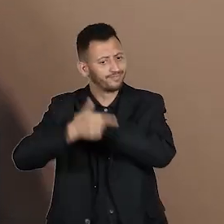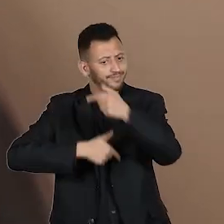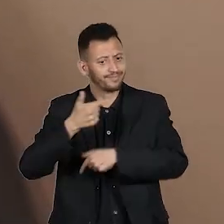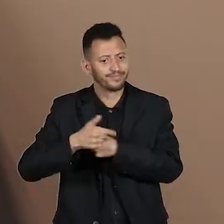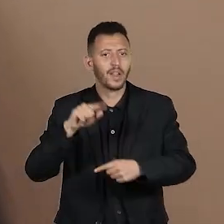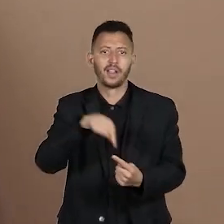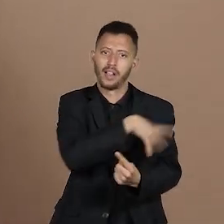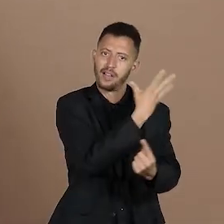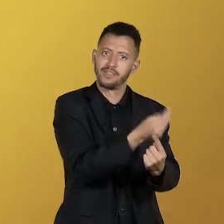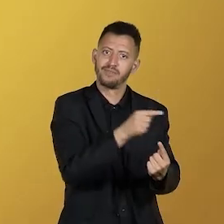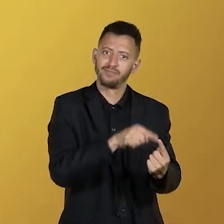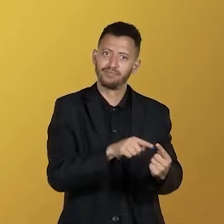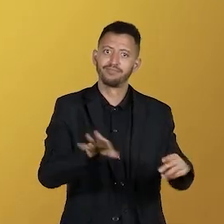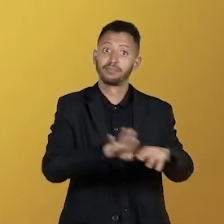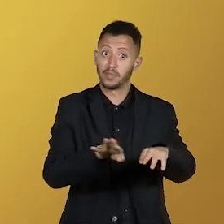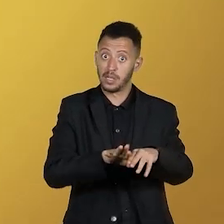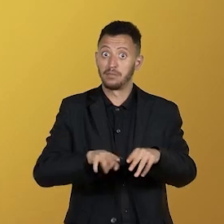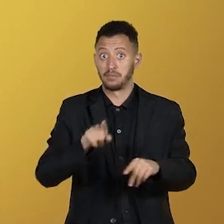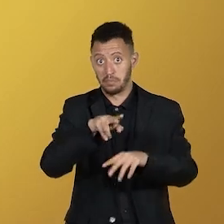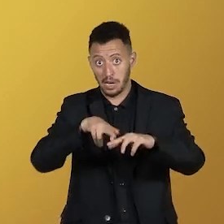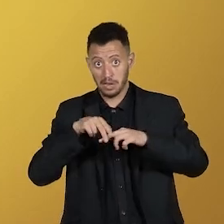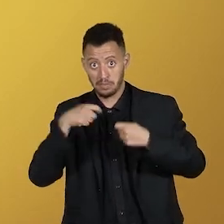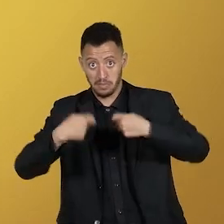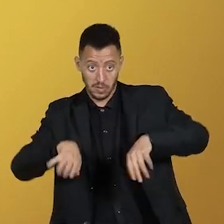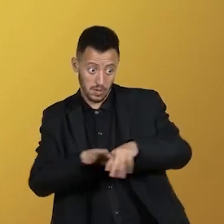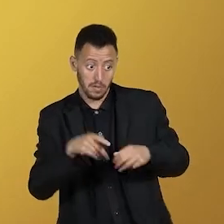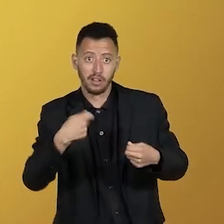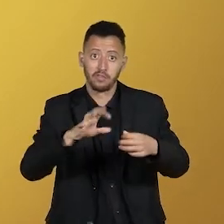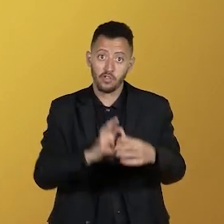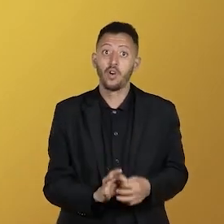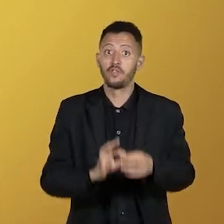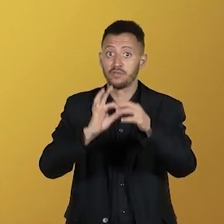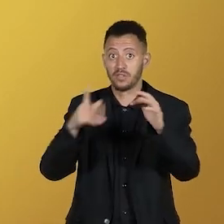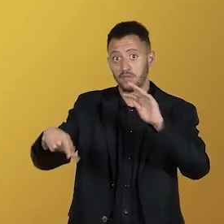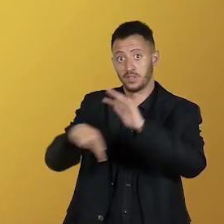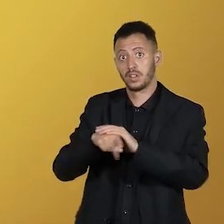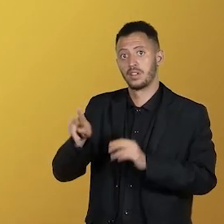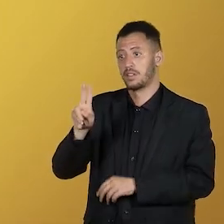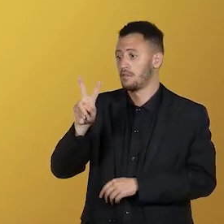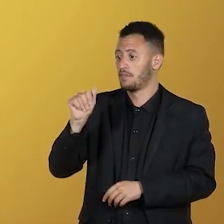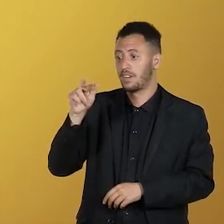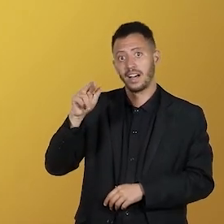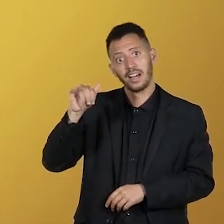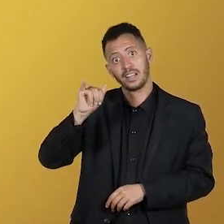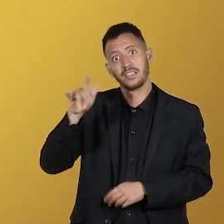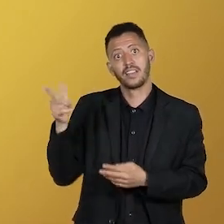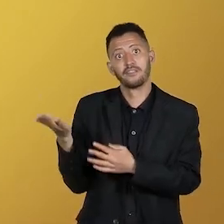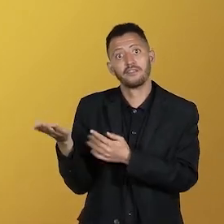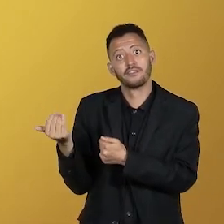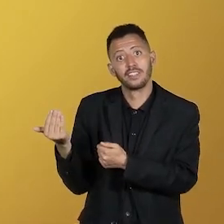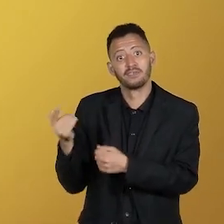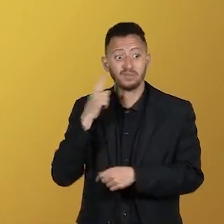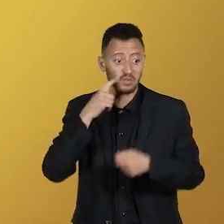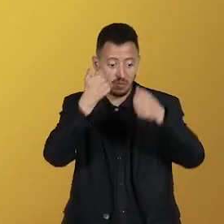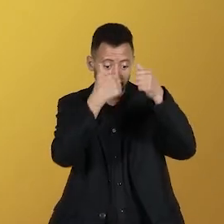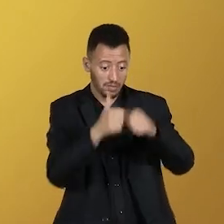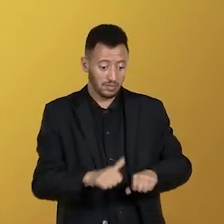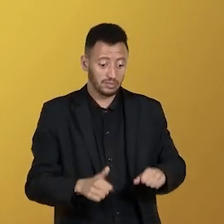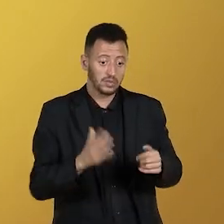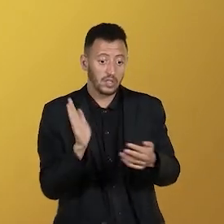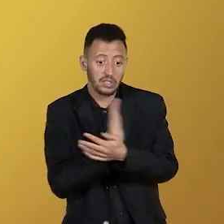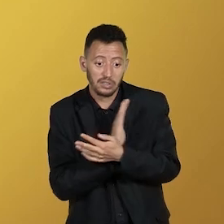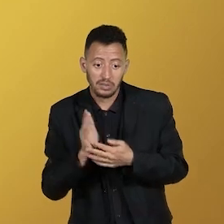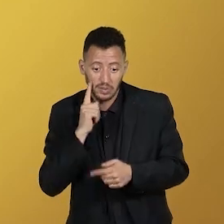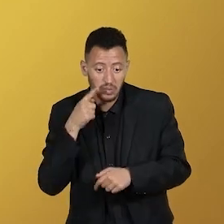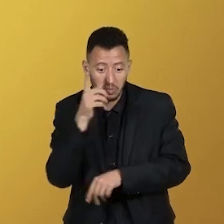internacional, é o trabalho artístico. Mas, para isso, é preciso uma autorização da Vara da Infância e da Juventude, que